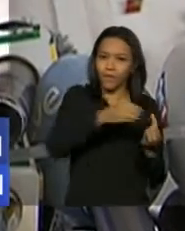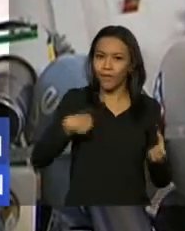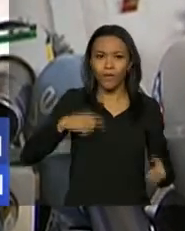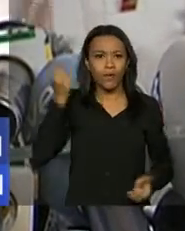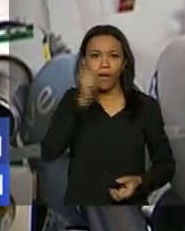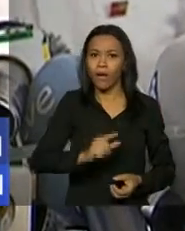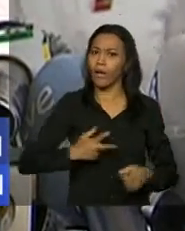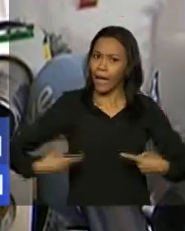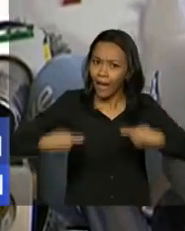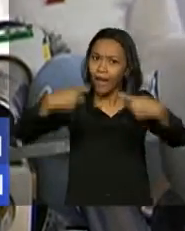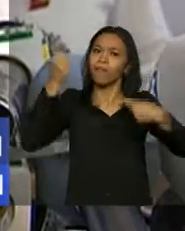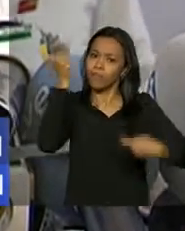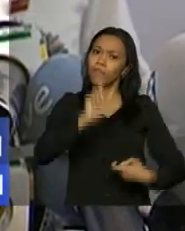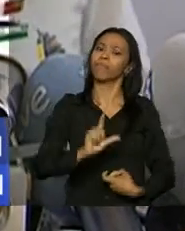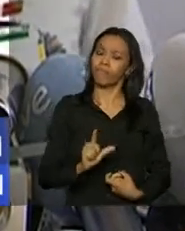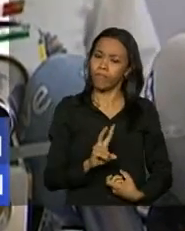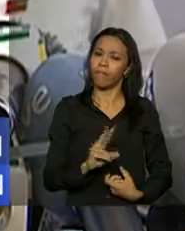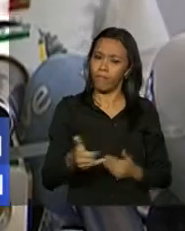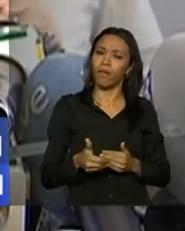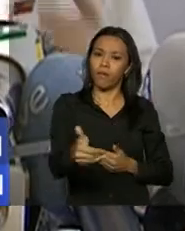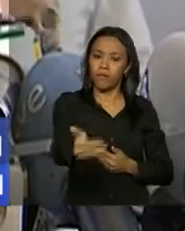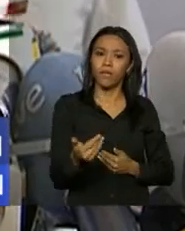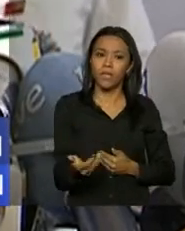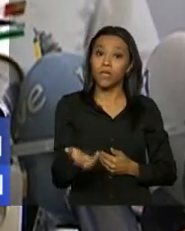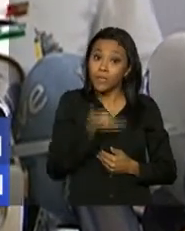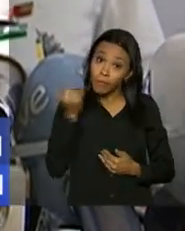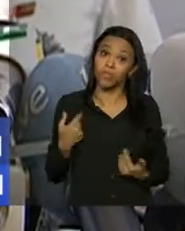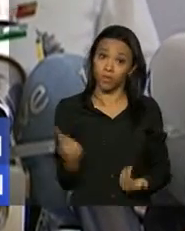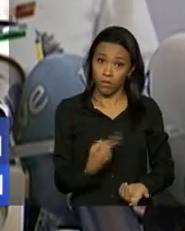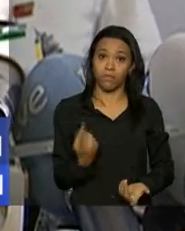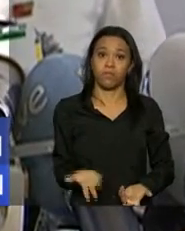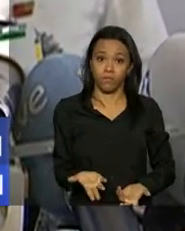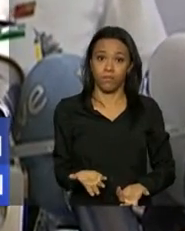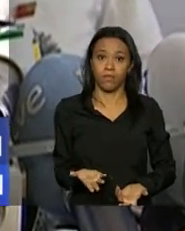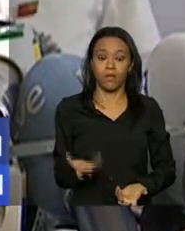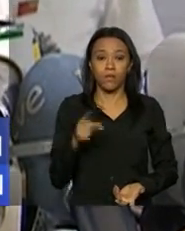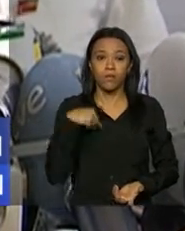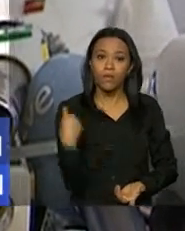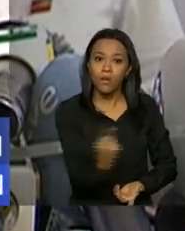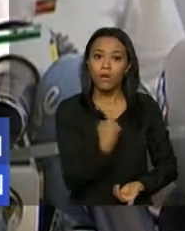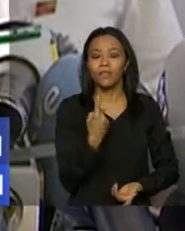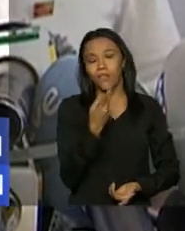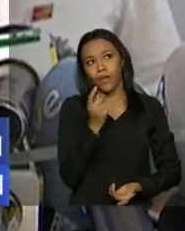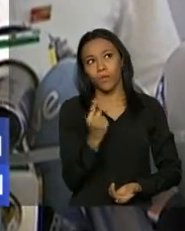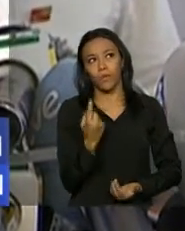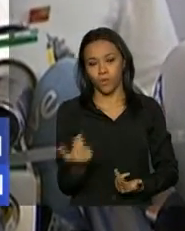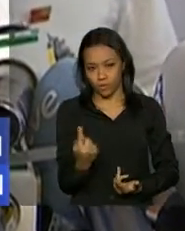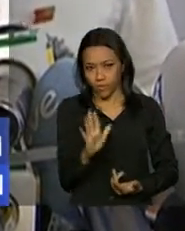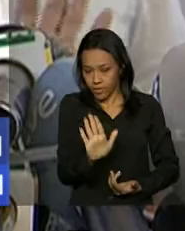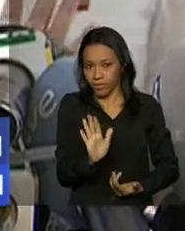guerra do mosquito. A guerra depende de nós. Nós podemos dizer o seguinte, a gente